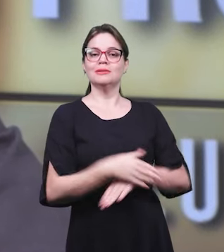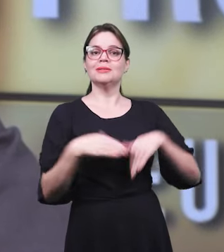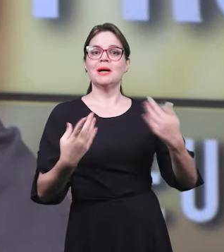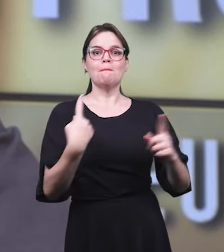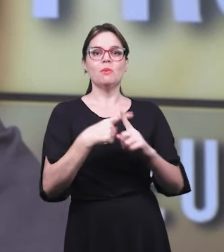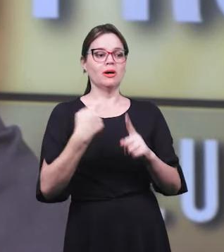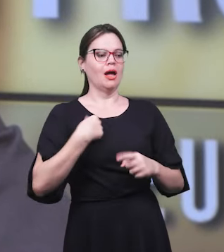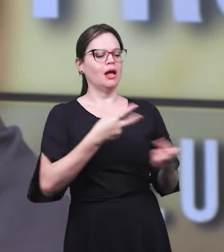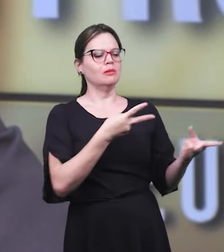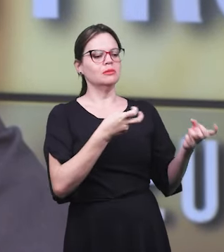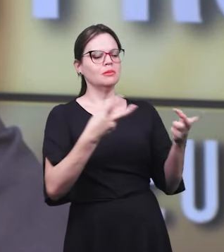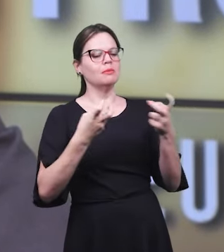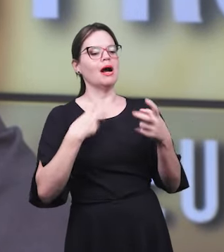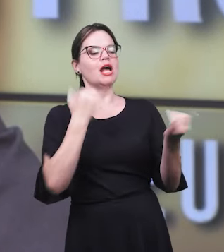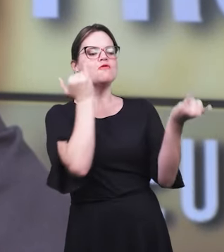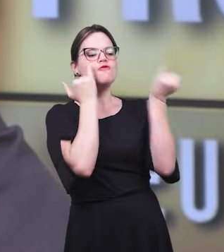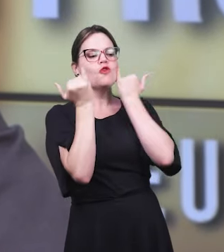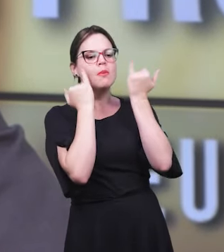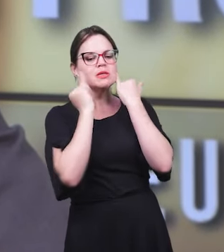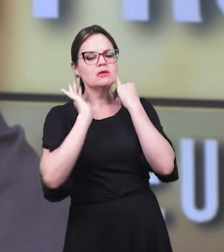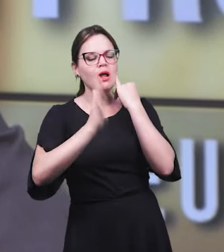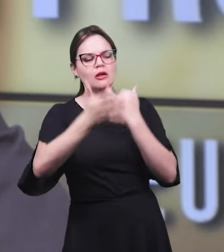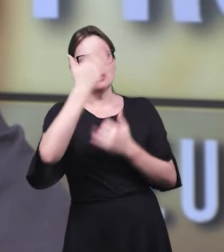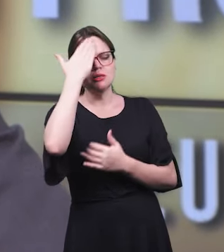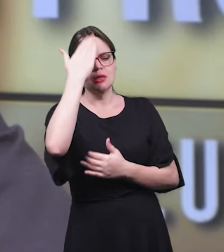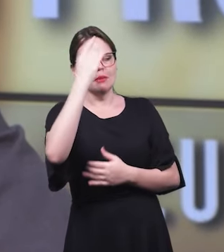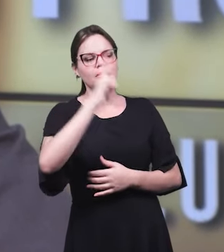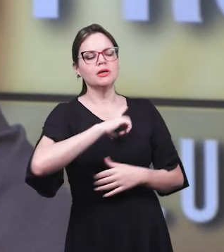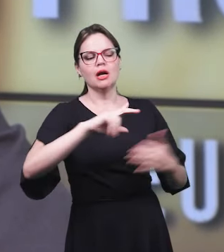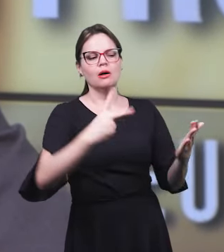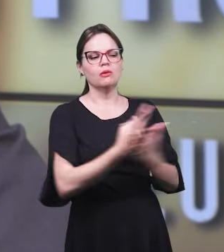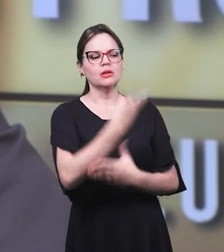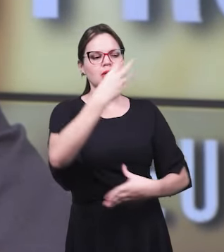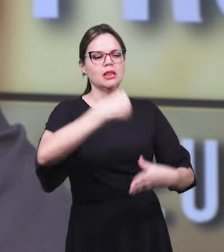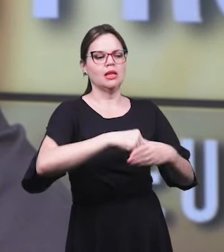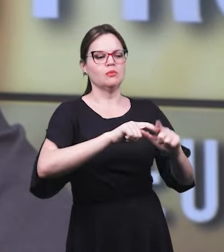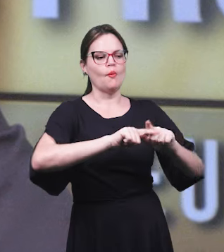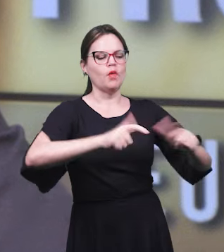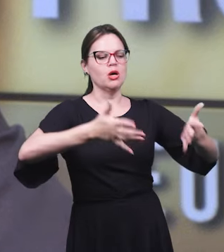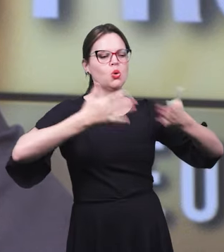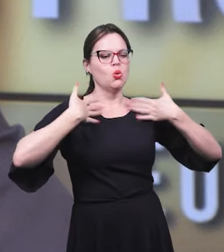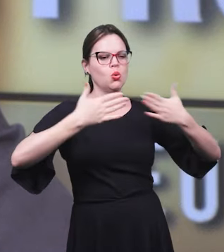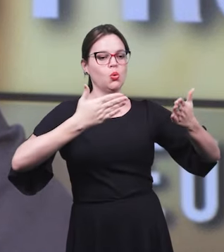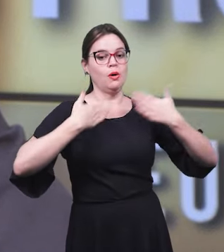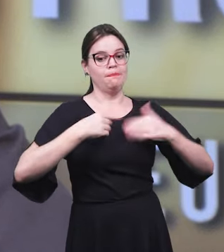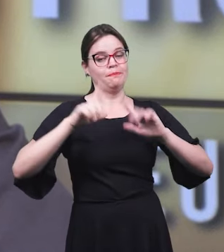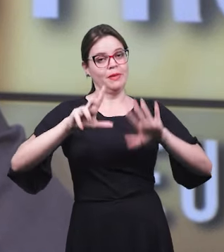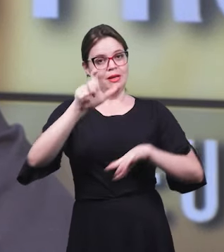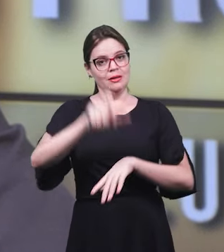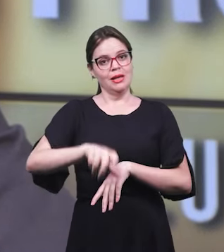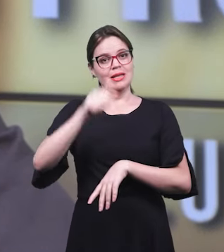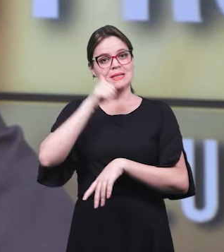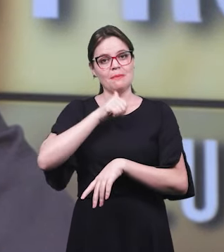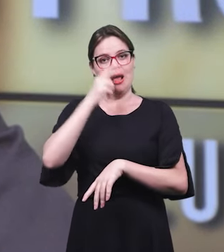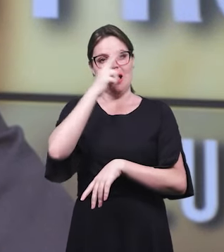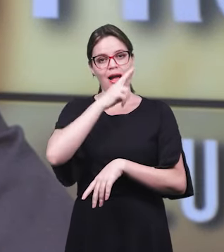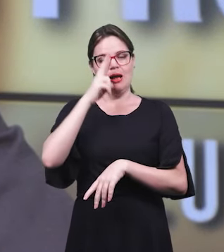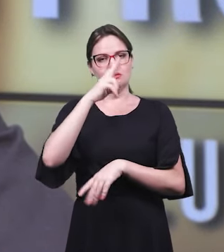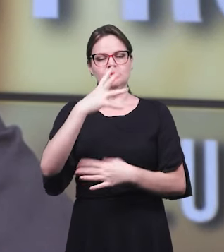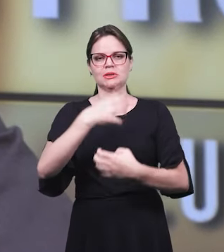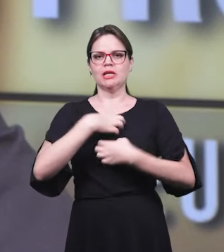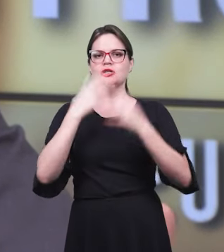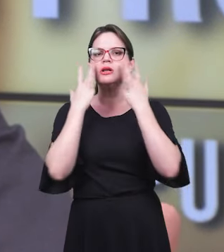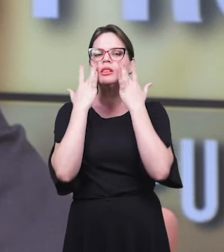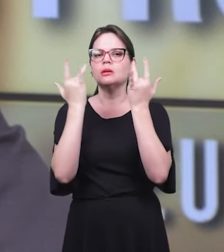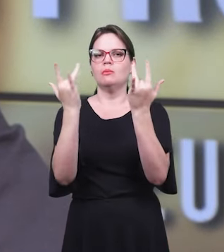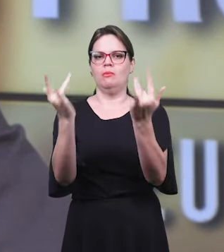de Israel no deserto. E entrou um temor no coração dela, um temor ao Senhor.